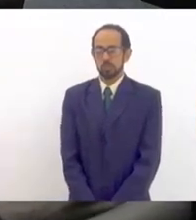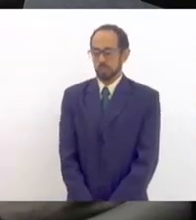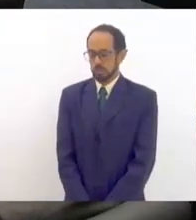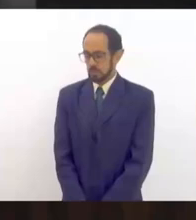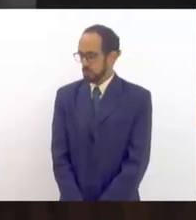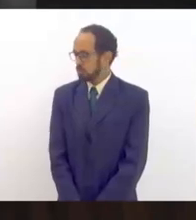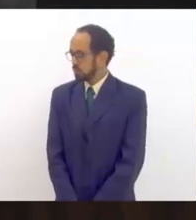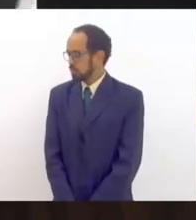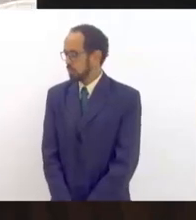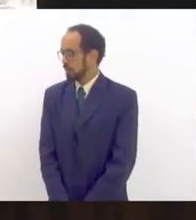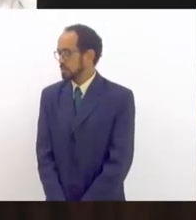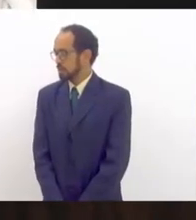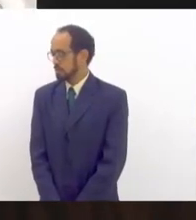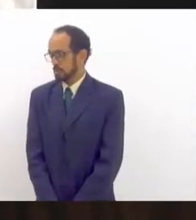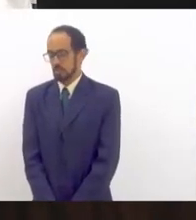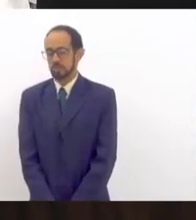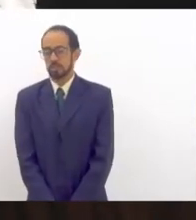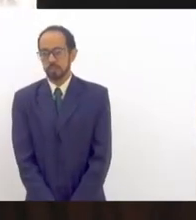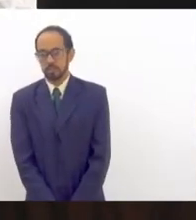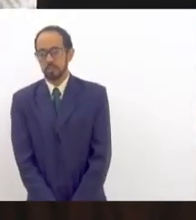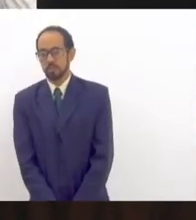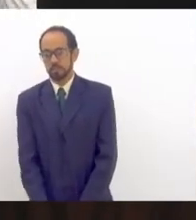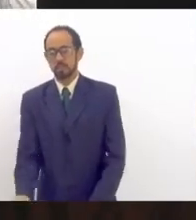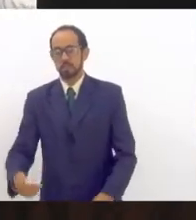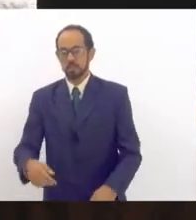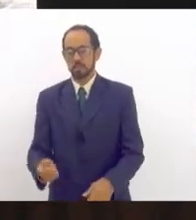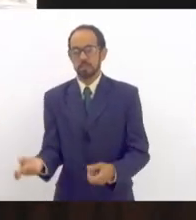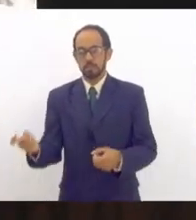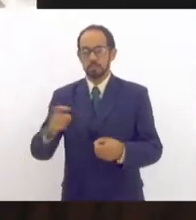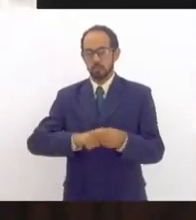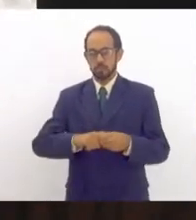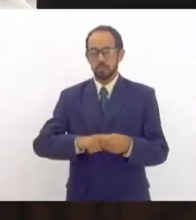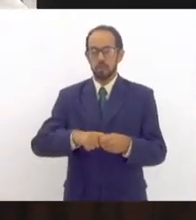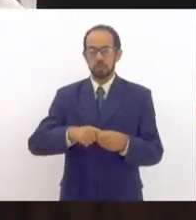o projeto foi aprovado em primeiro em volta a segunda